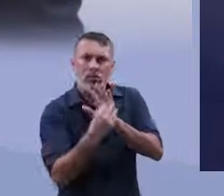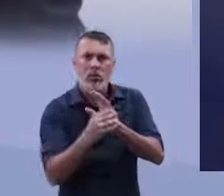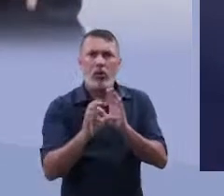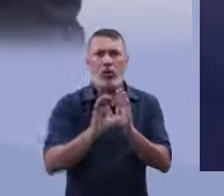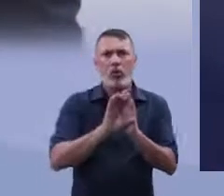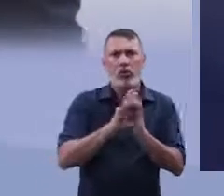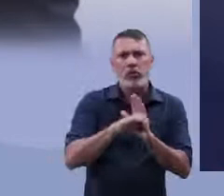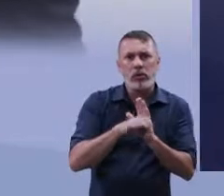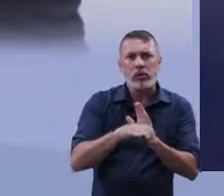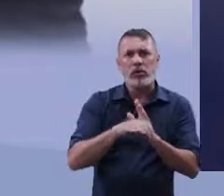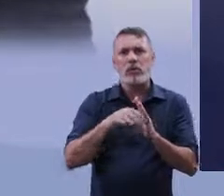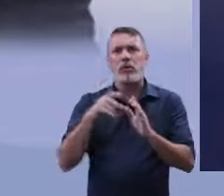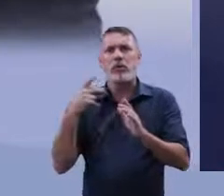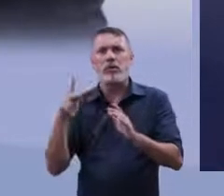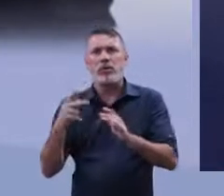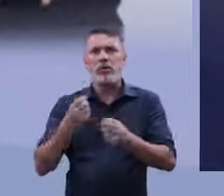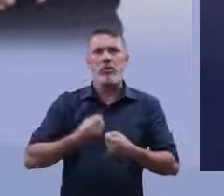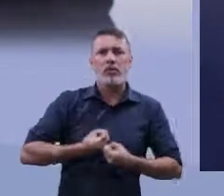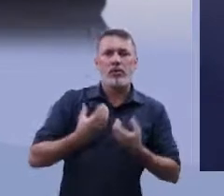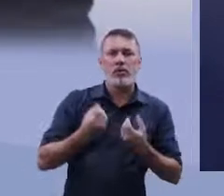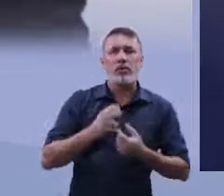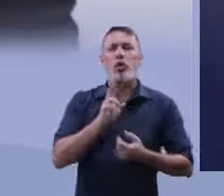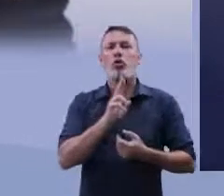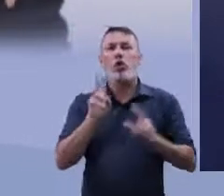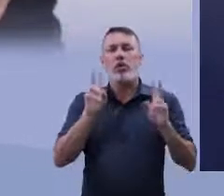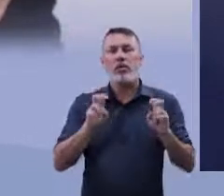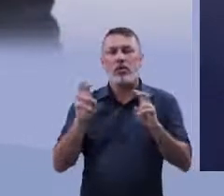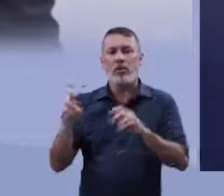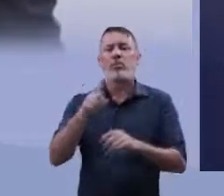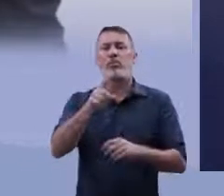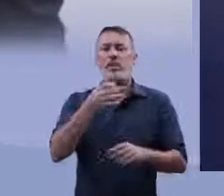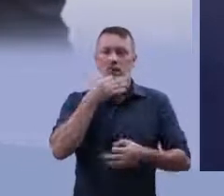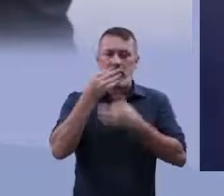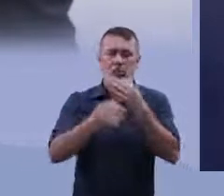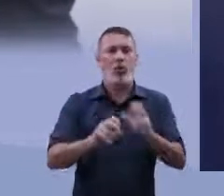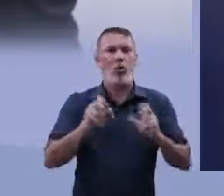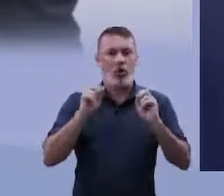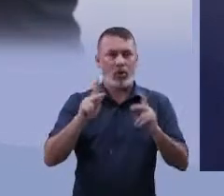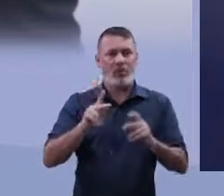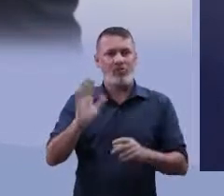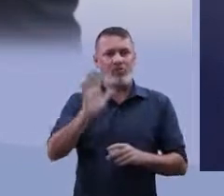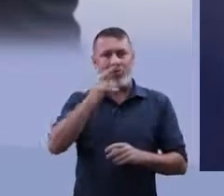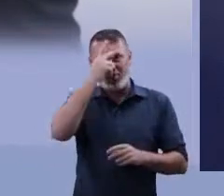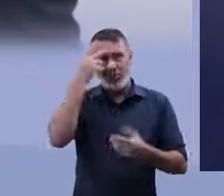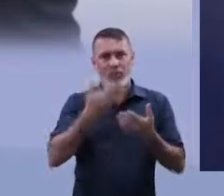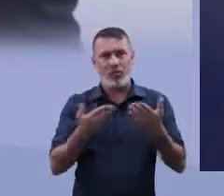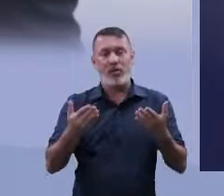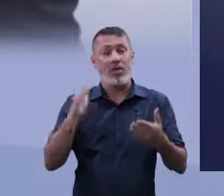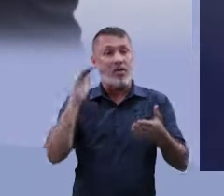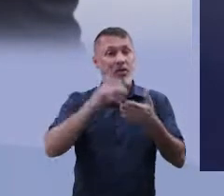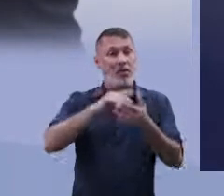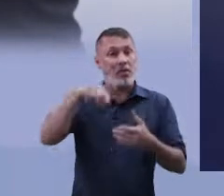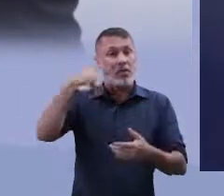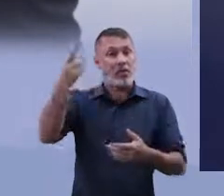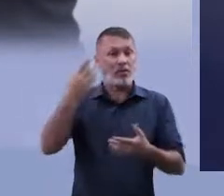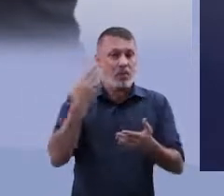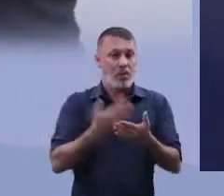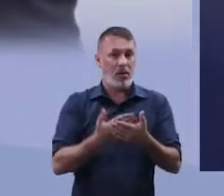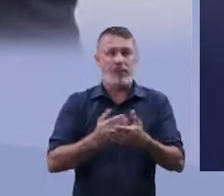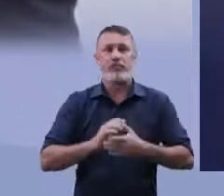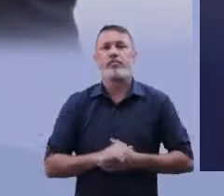principais conceitos, as principais obras desse pensador, você vai mandar bem. Valeu, galera. Até o nosso próximo